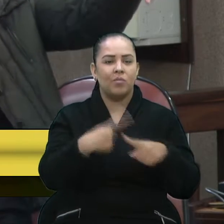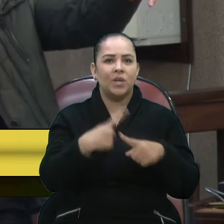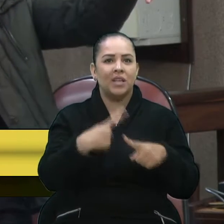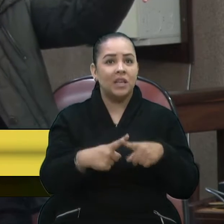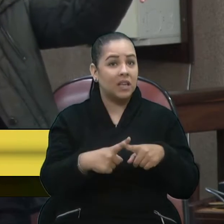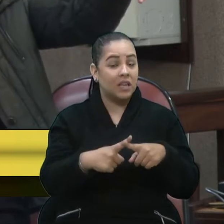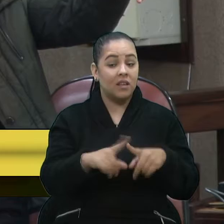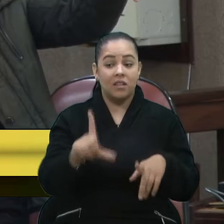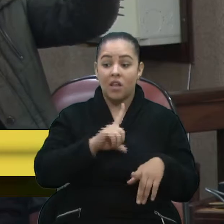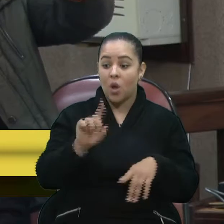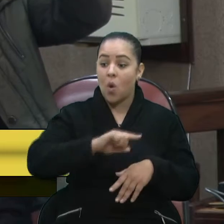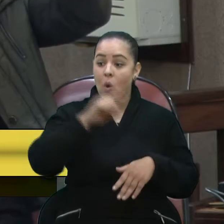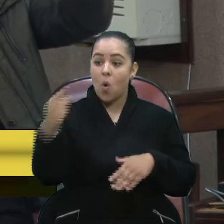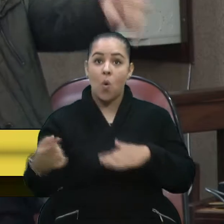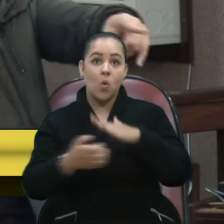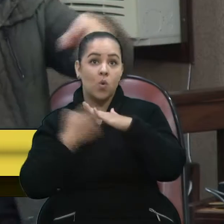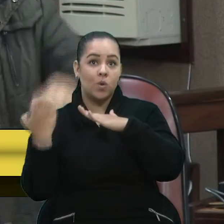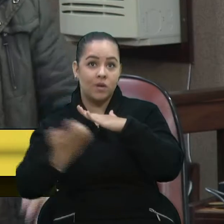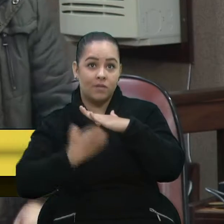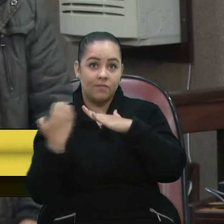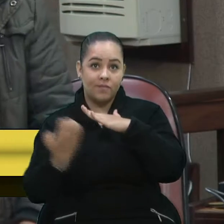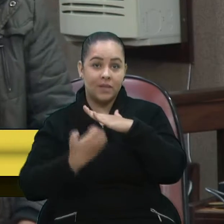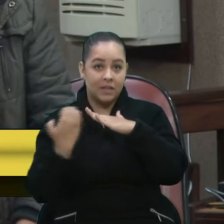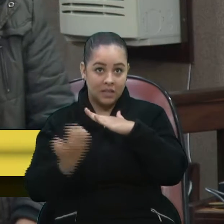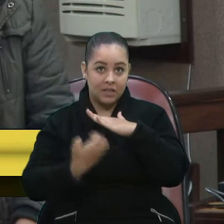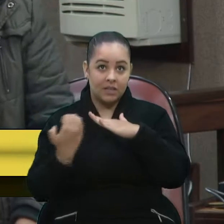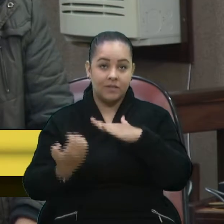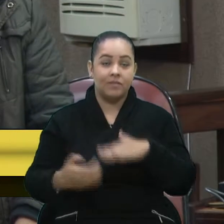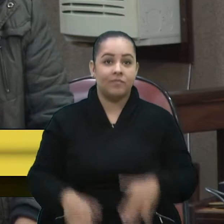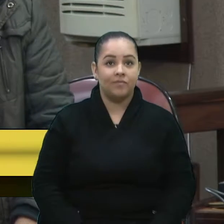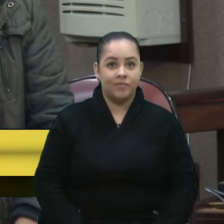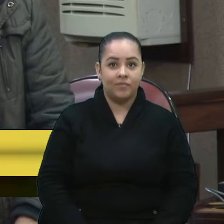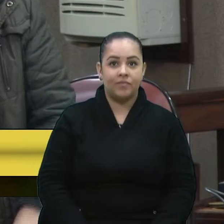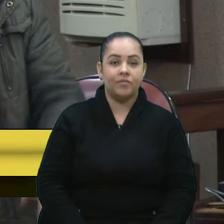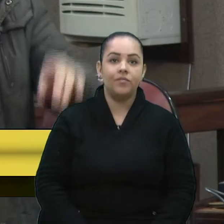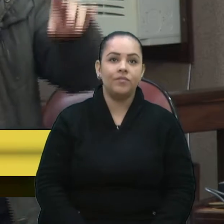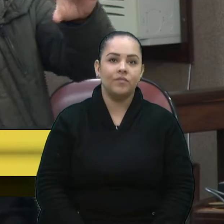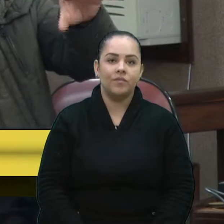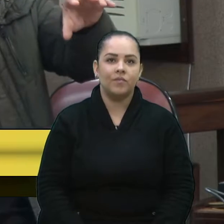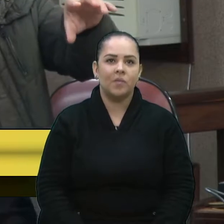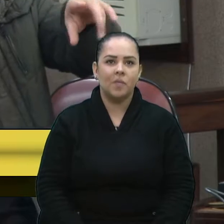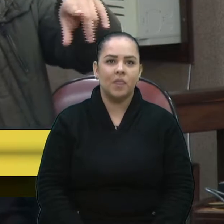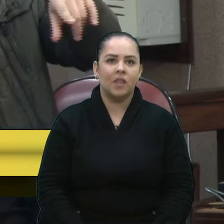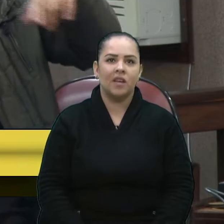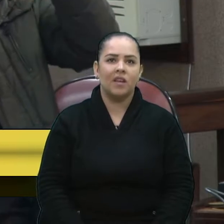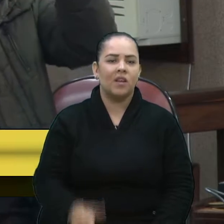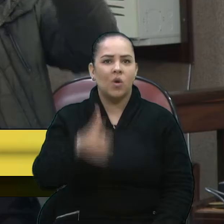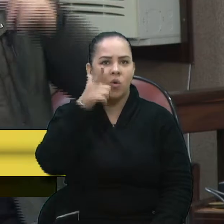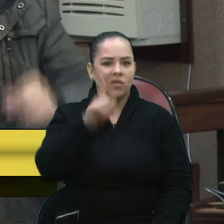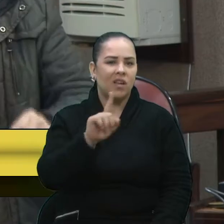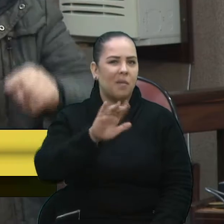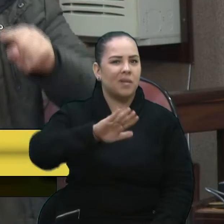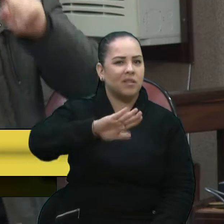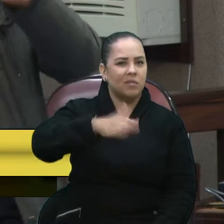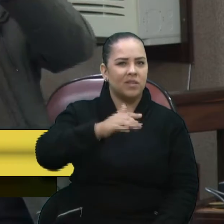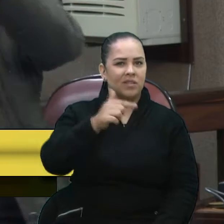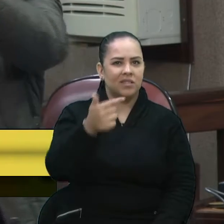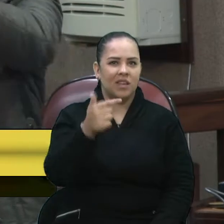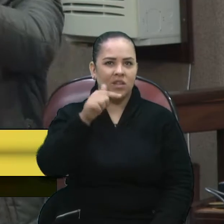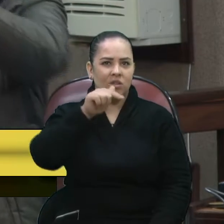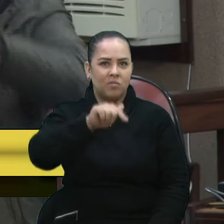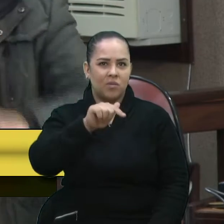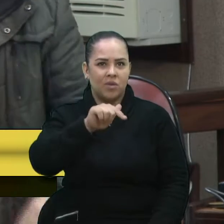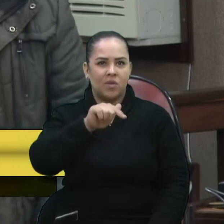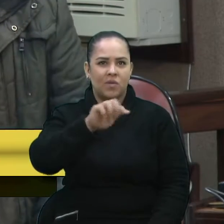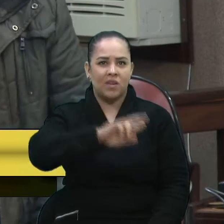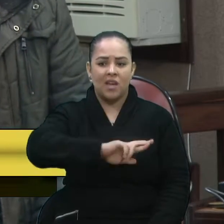outra empresa e subcontrata aquelas pessoas novamente. E ele ganha uns 7 mil reais e paga 1.000